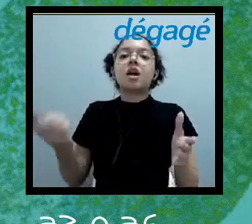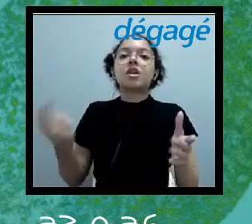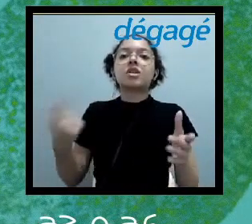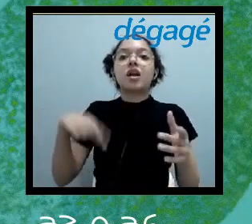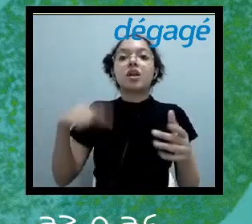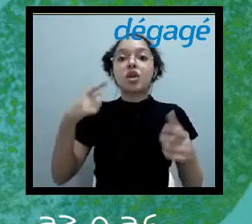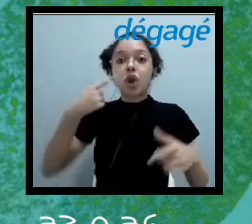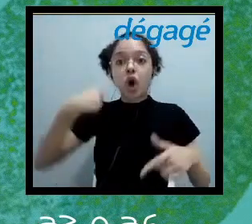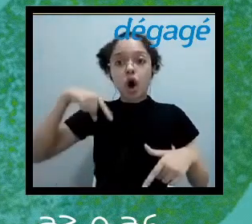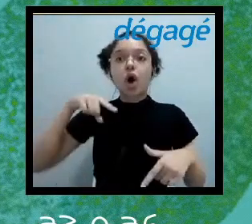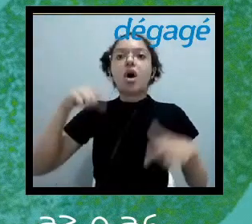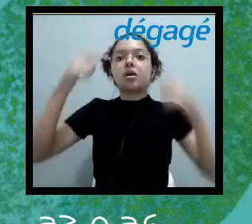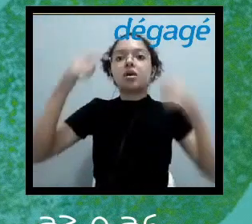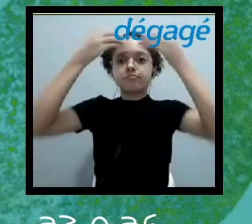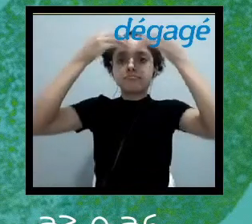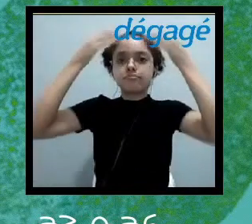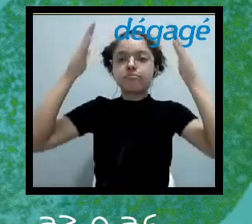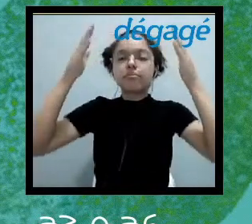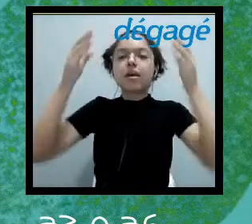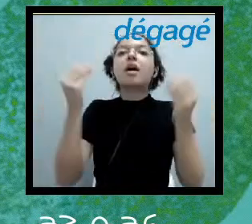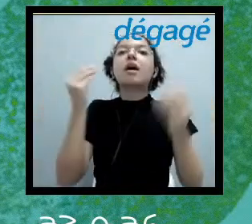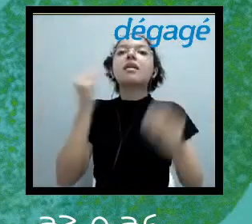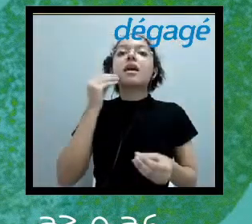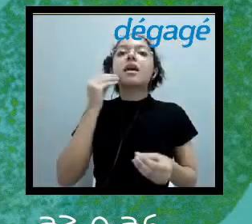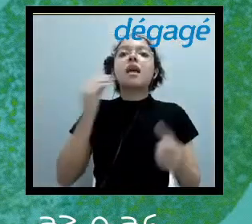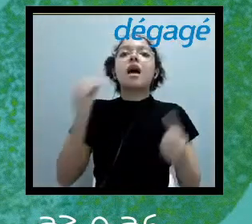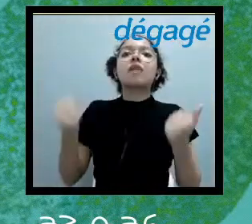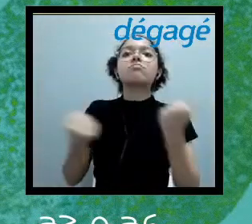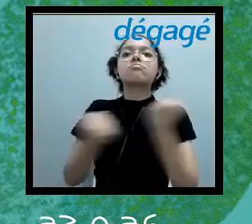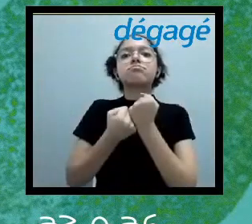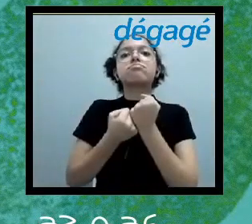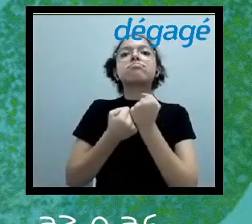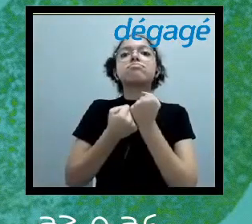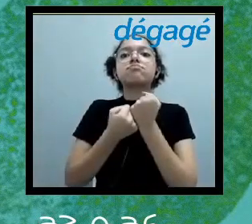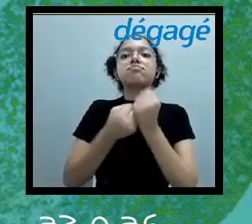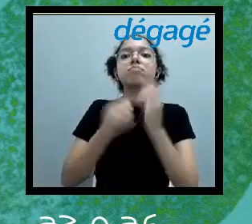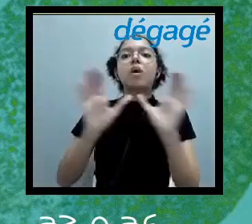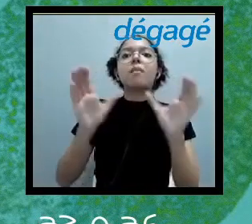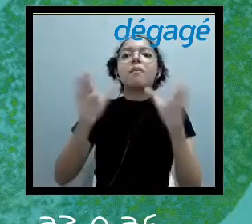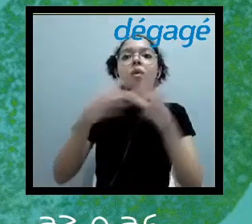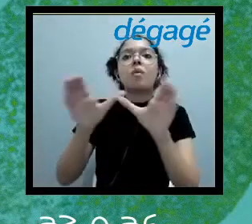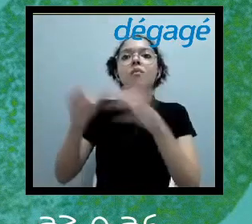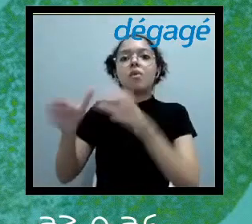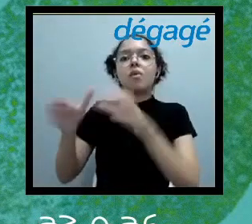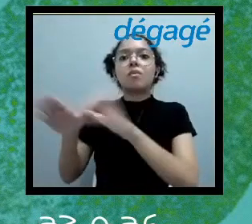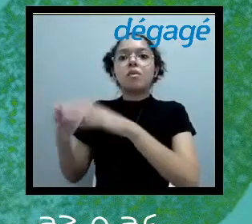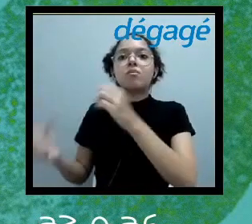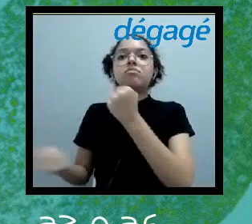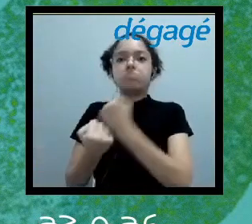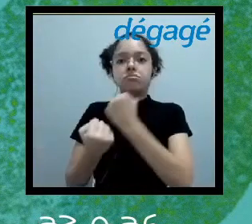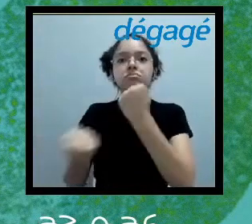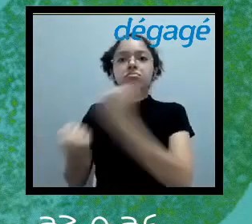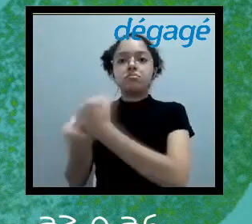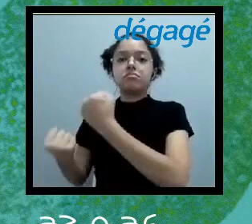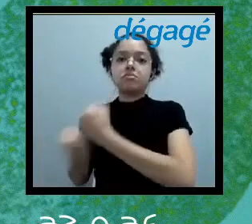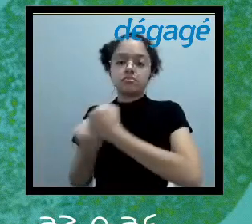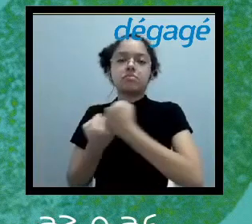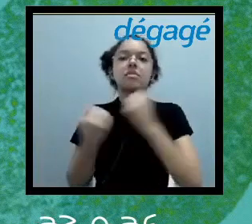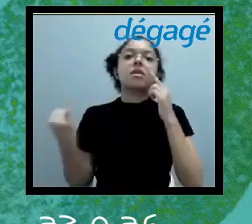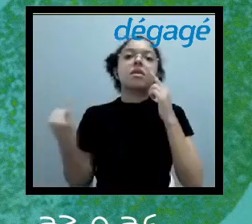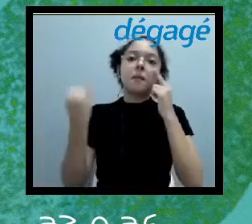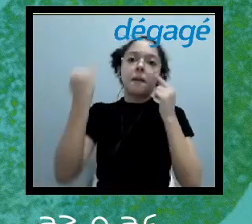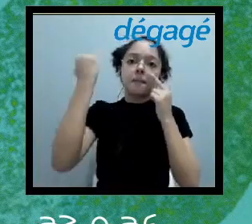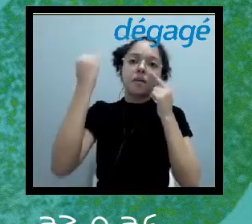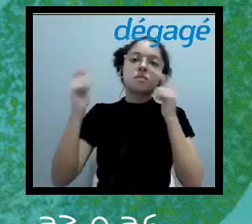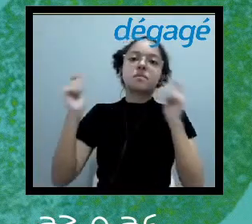têm falar. Nos juntar com os nossos pares e começar, mesmo que pequenininho... E eu acho que é uma